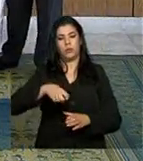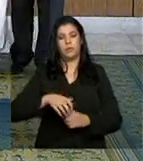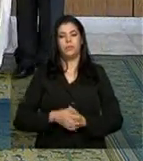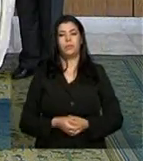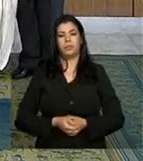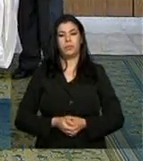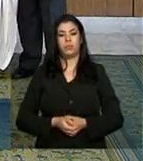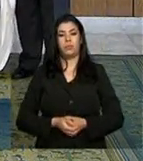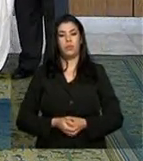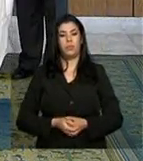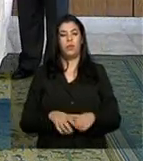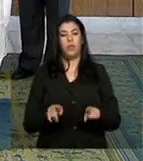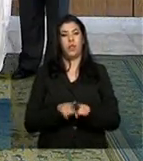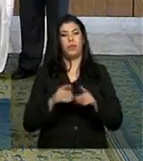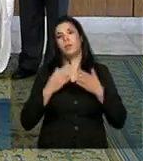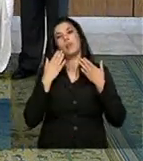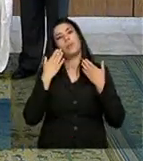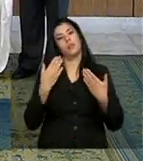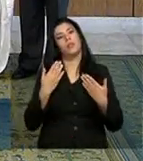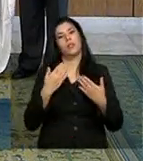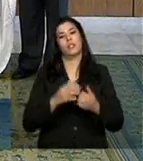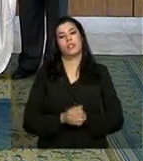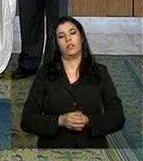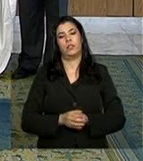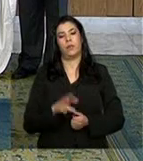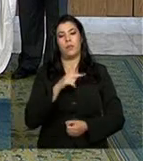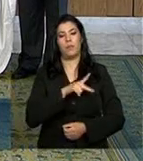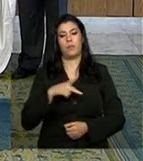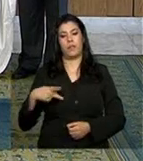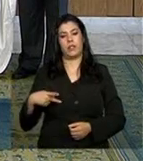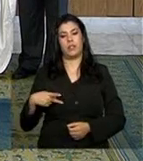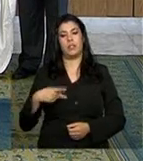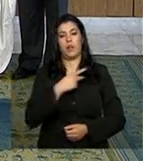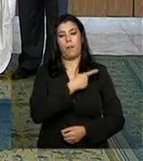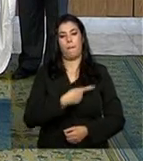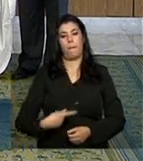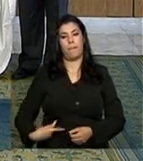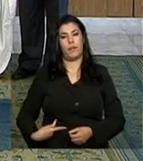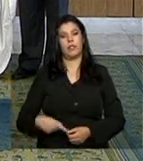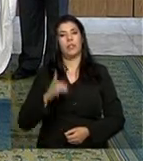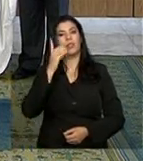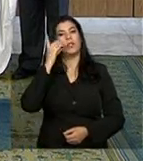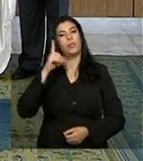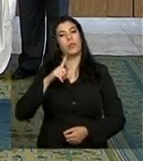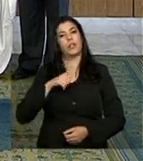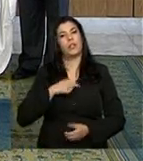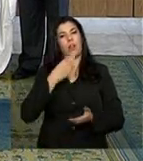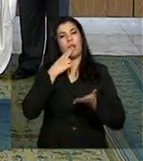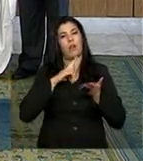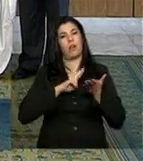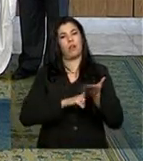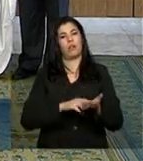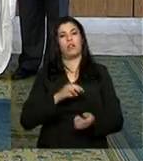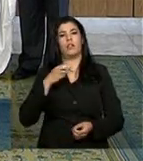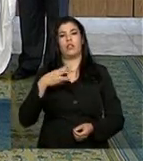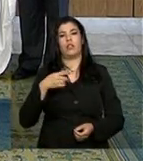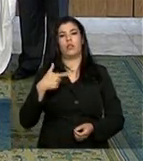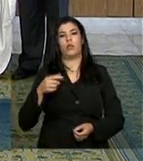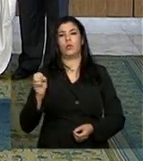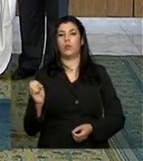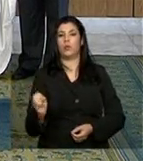Nessa cerimônia, a presidenta Dilma recebe as cartas credenciais de 32 novos